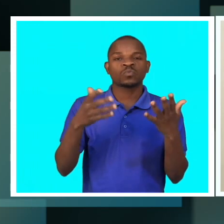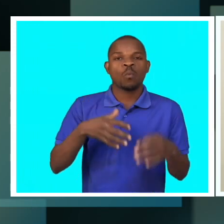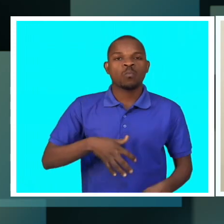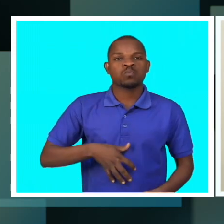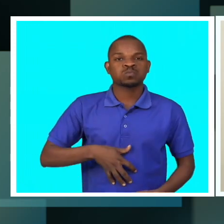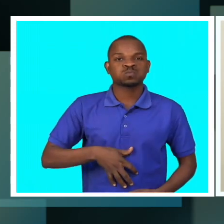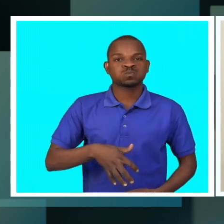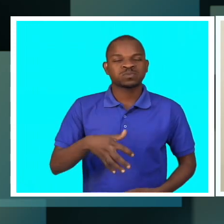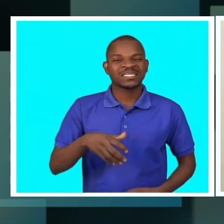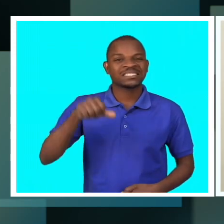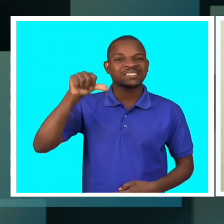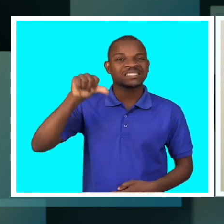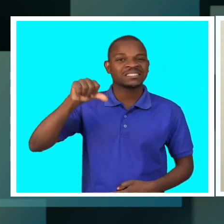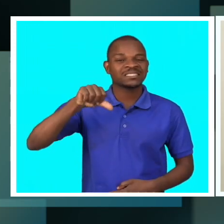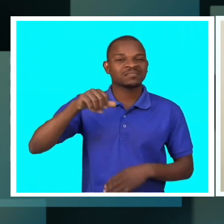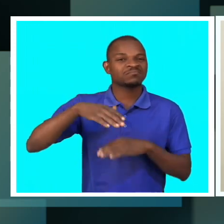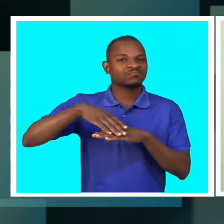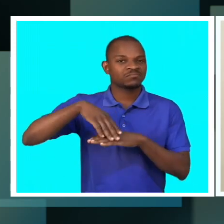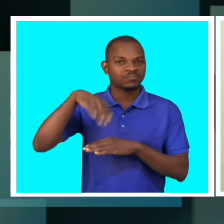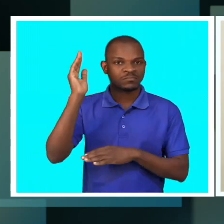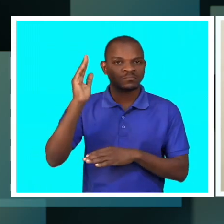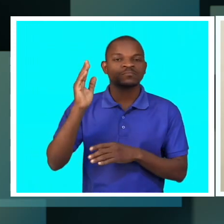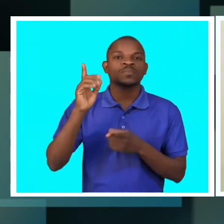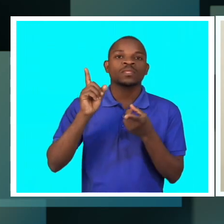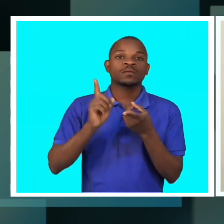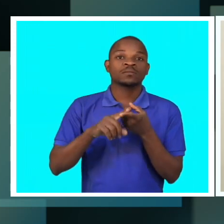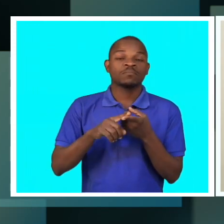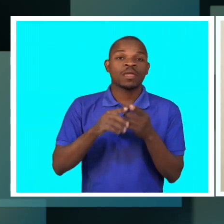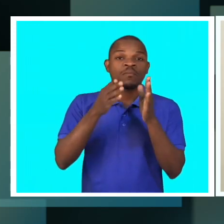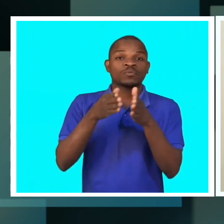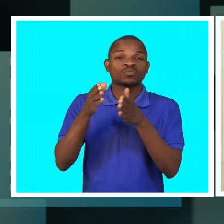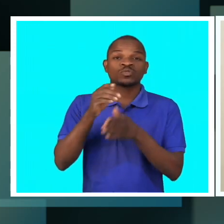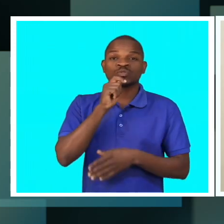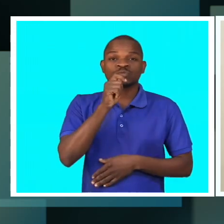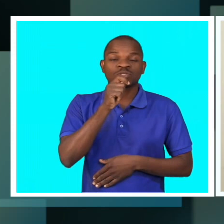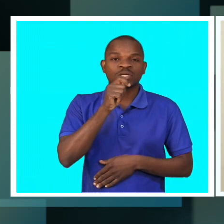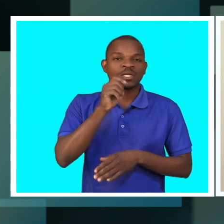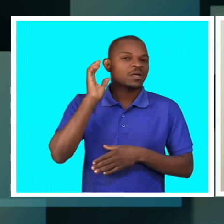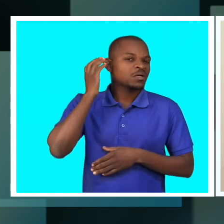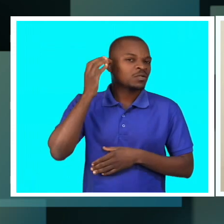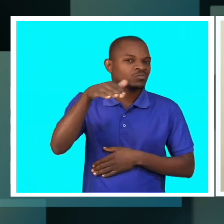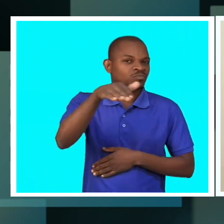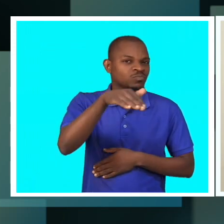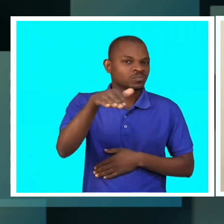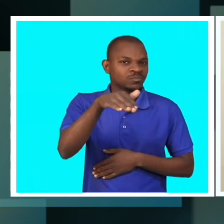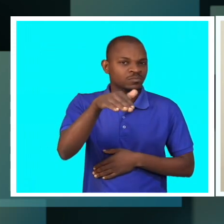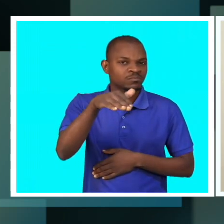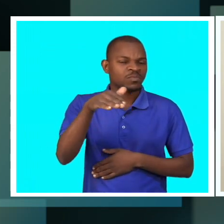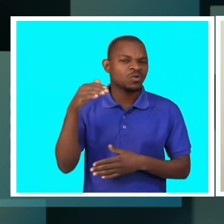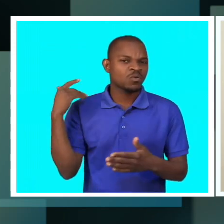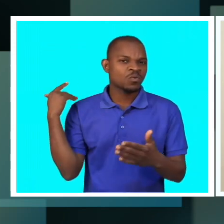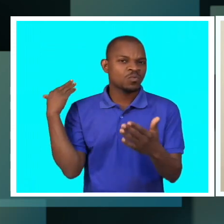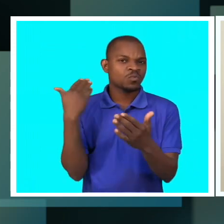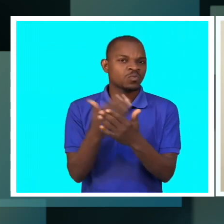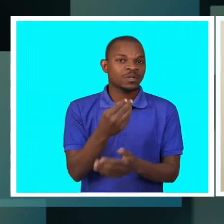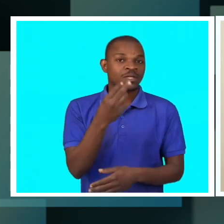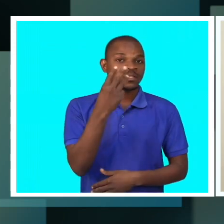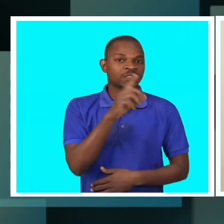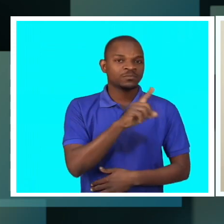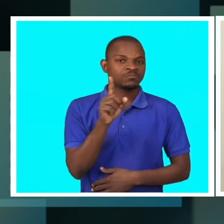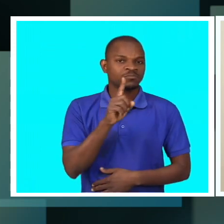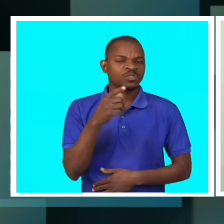malnutrição é muito alto, mas os jornalistas das rádios comunitários locais nos últimos